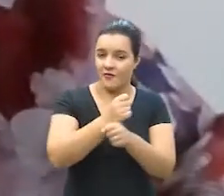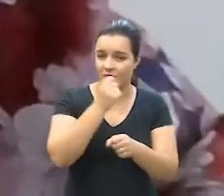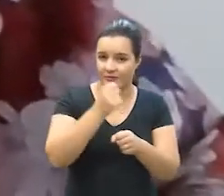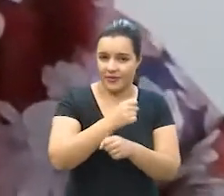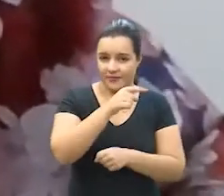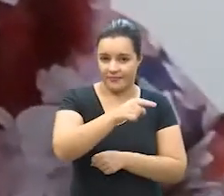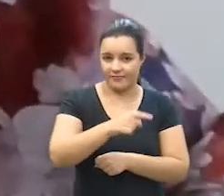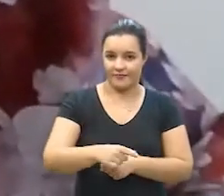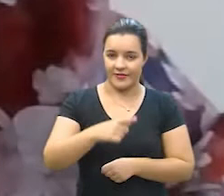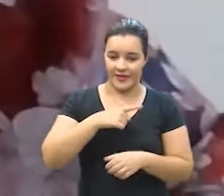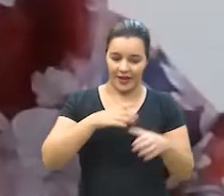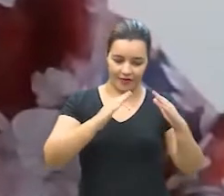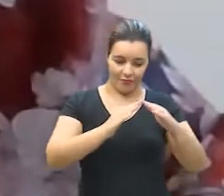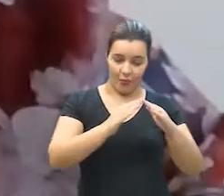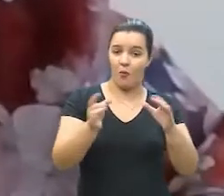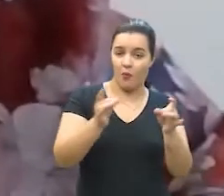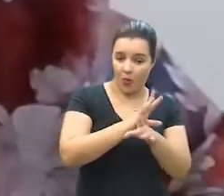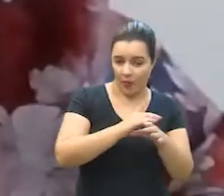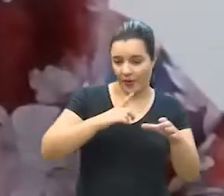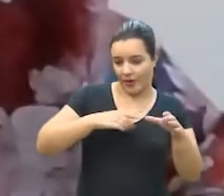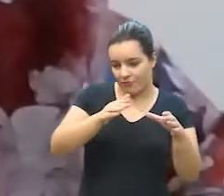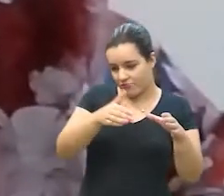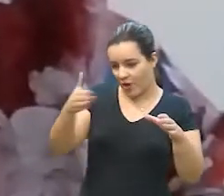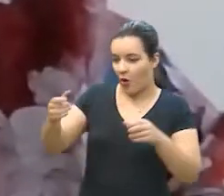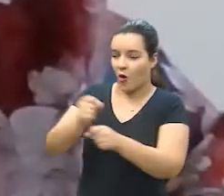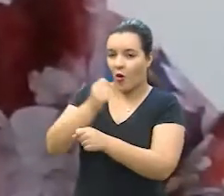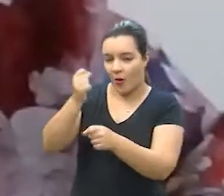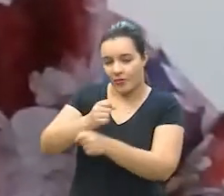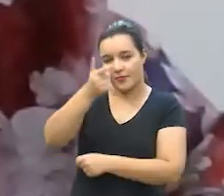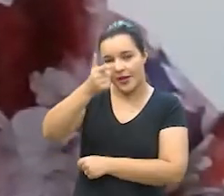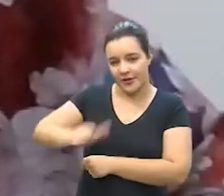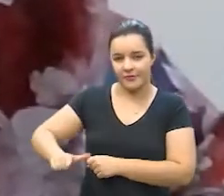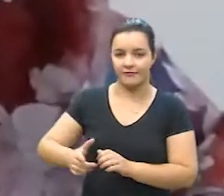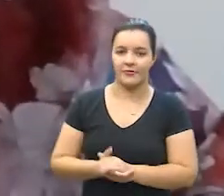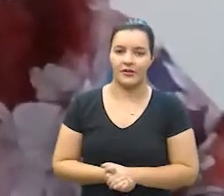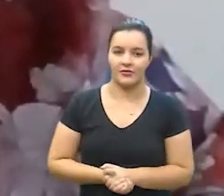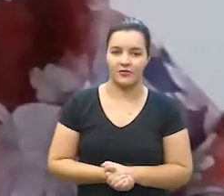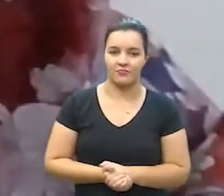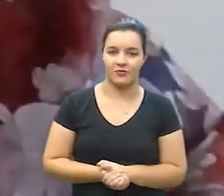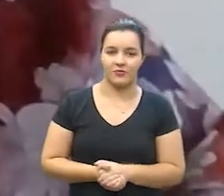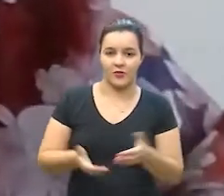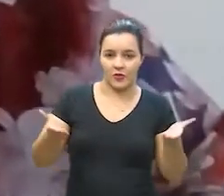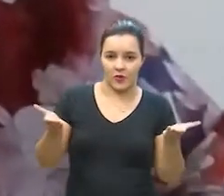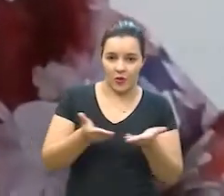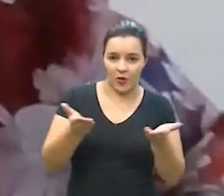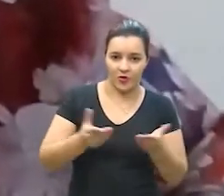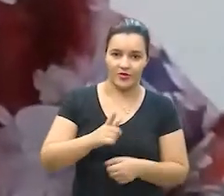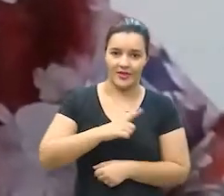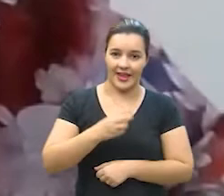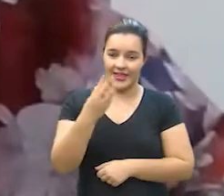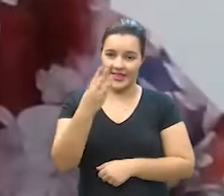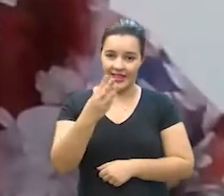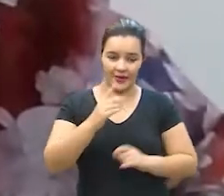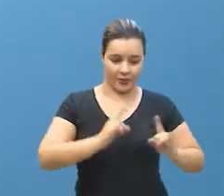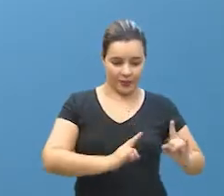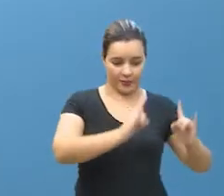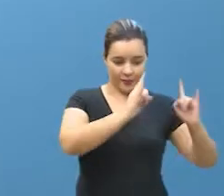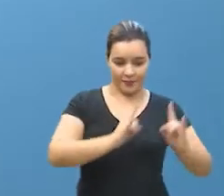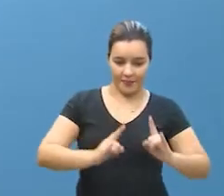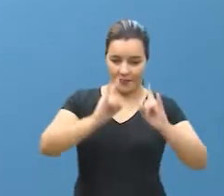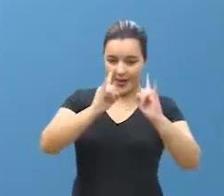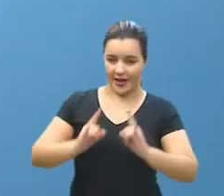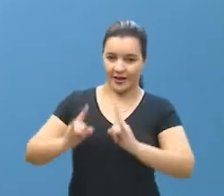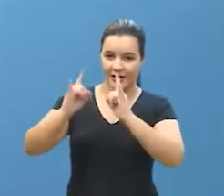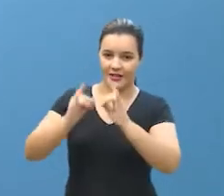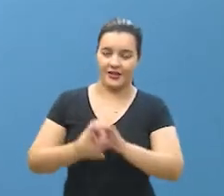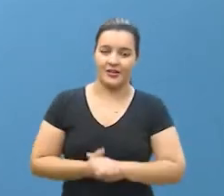atualmente com uma nova expansão e nós temos atualmente 3 prédios. Olha, gente, eu